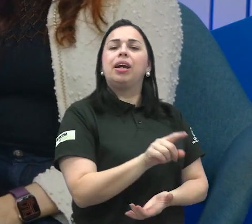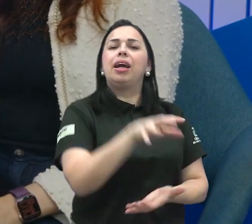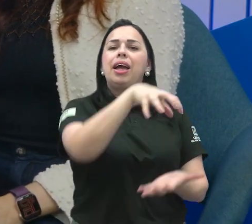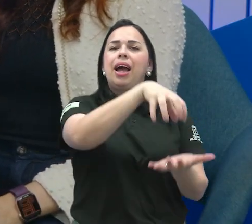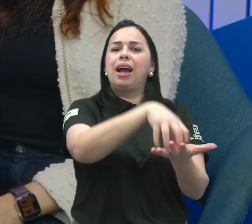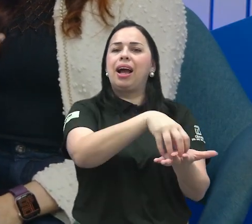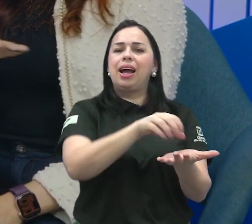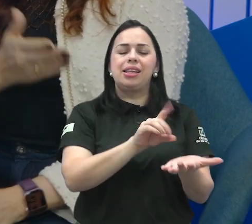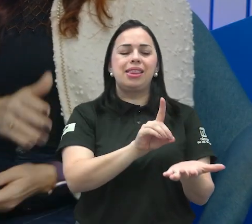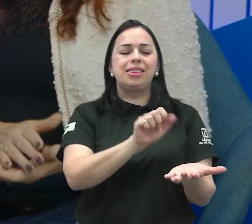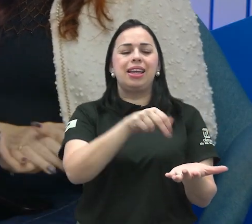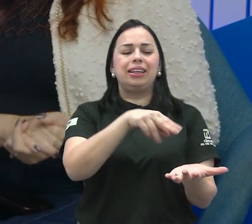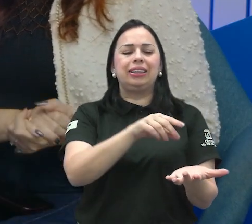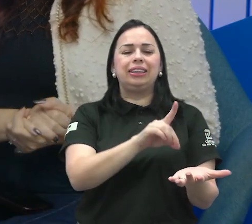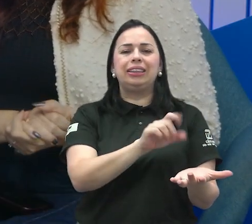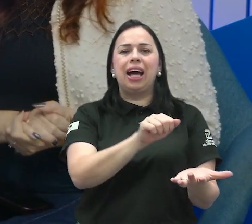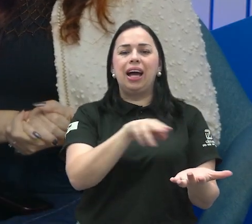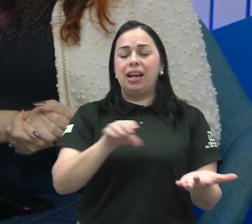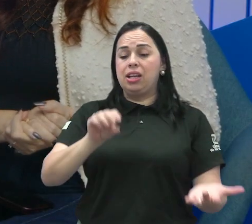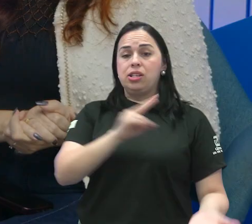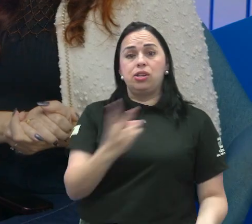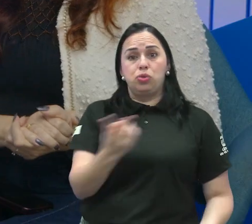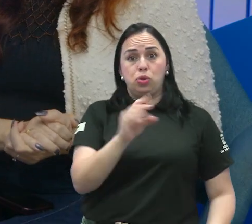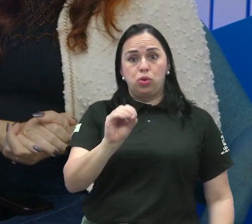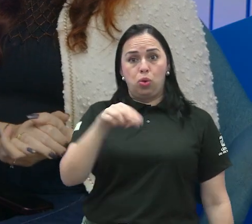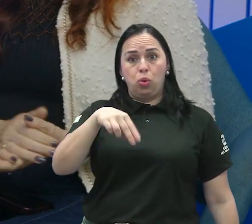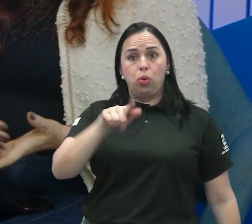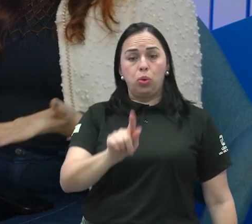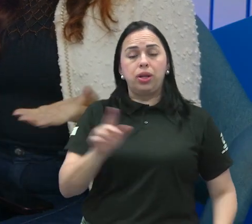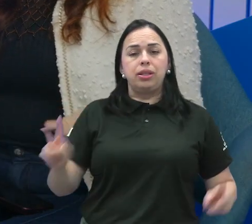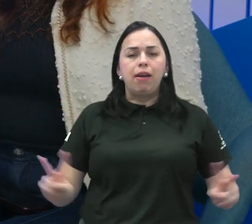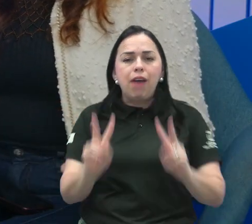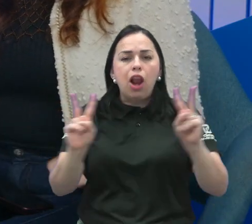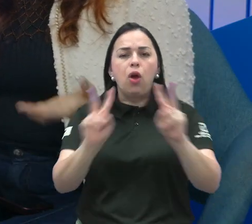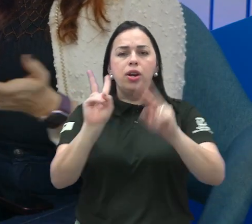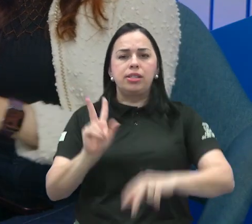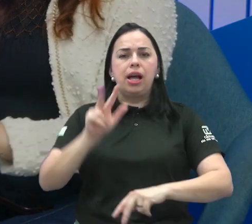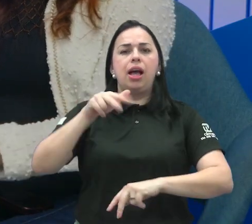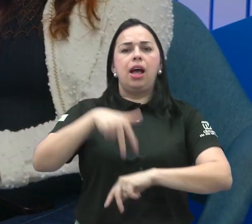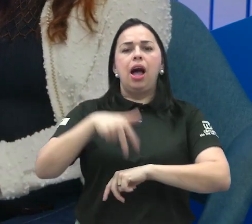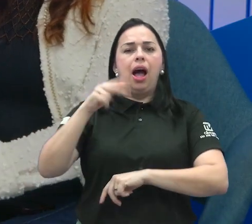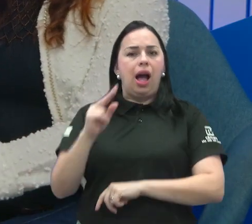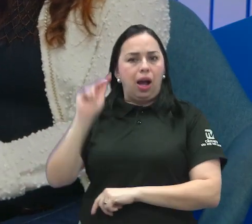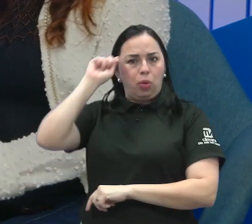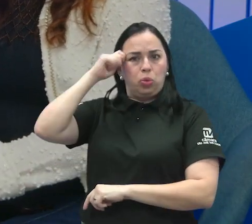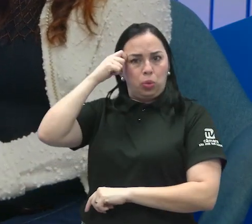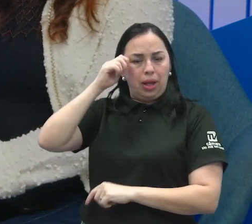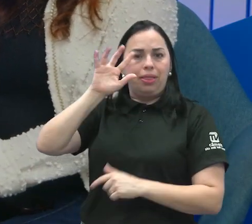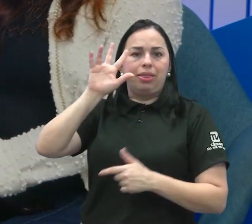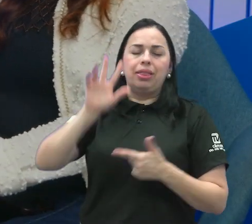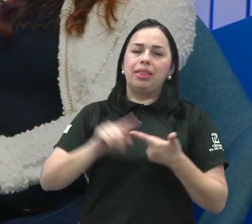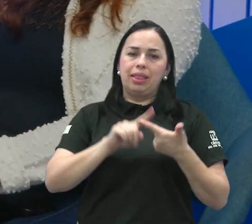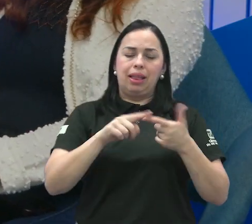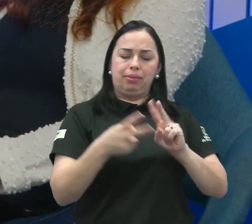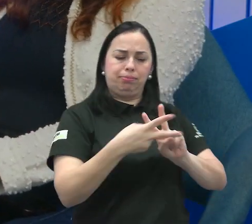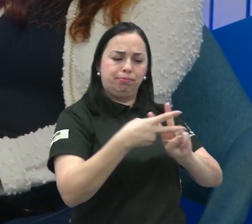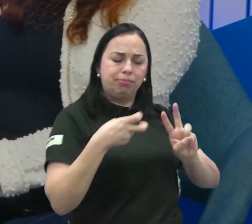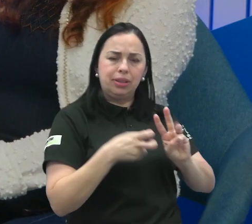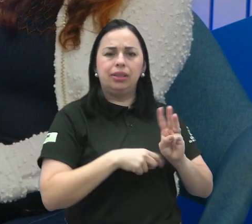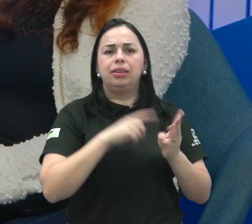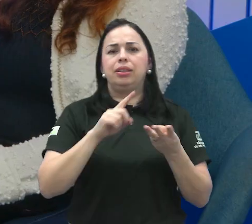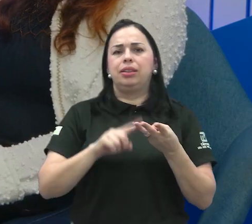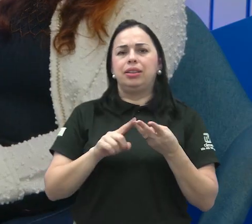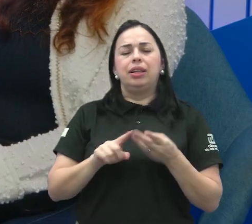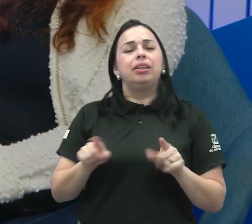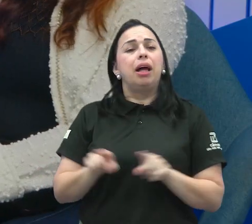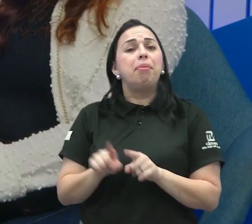Casa Dandara, entidades joseenses que dão visibilidade à cultura negra, aos povos originários e às mulheres. Vamos